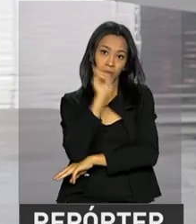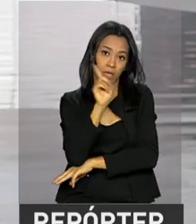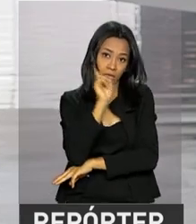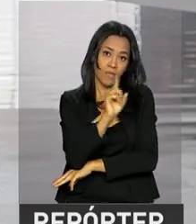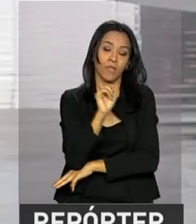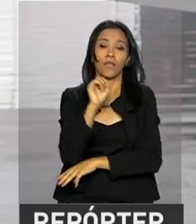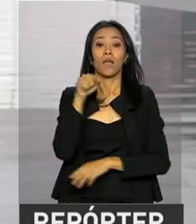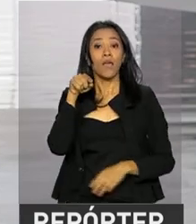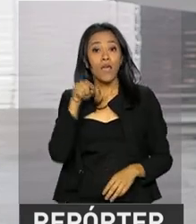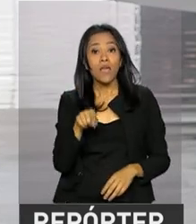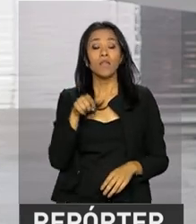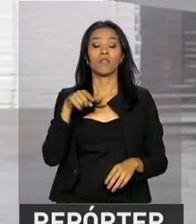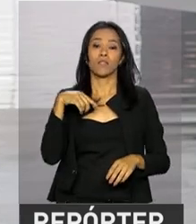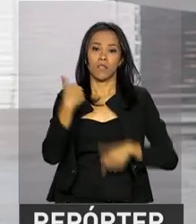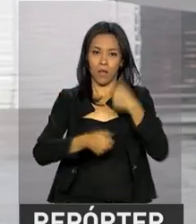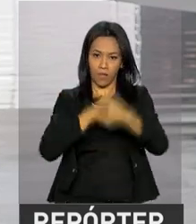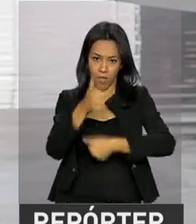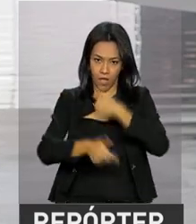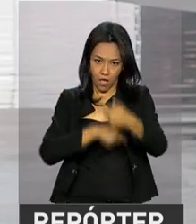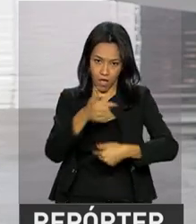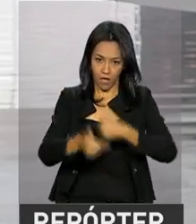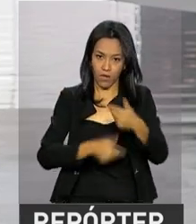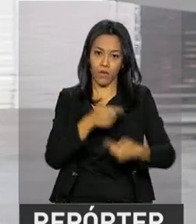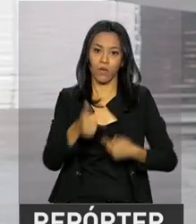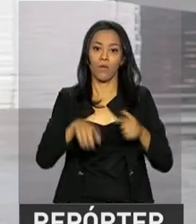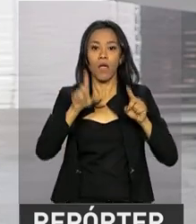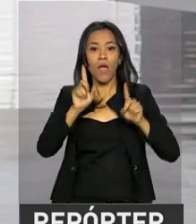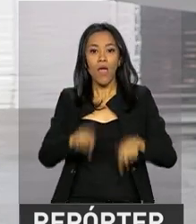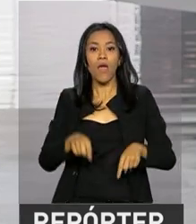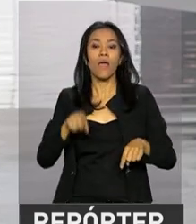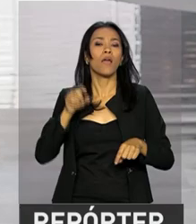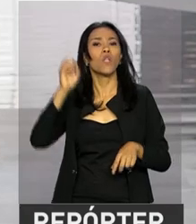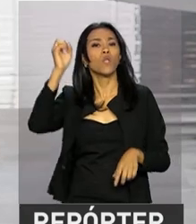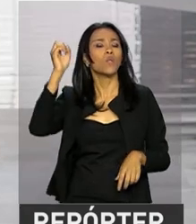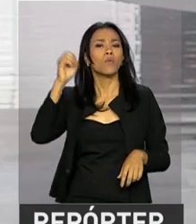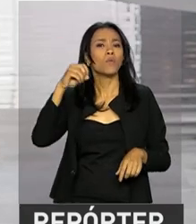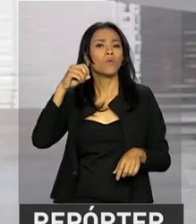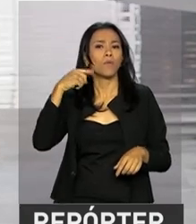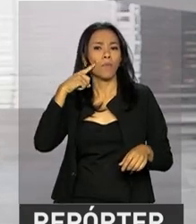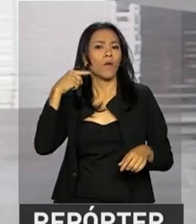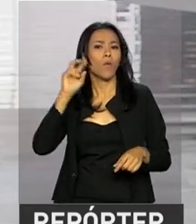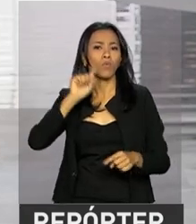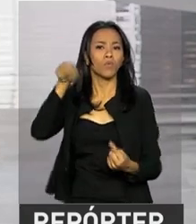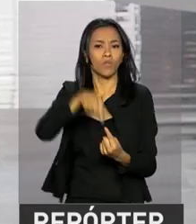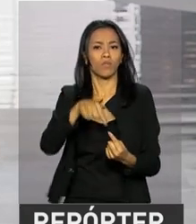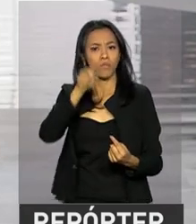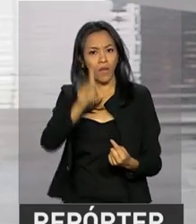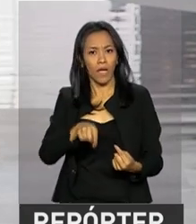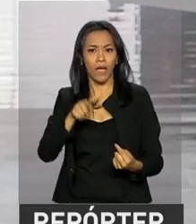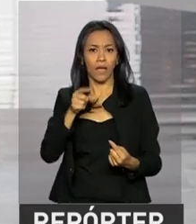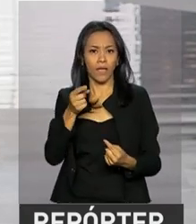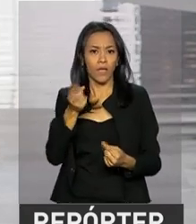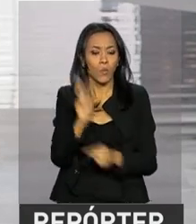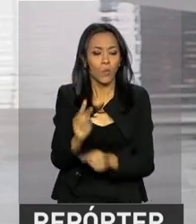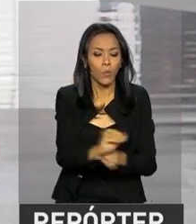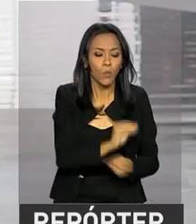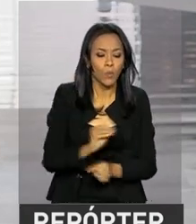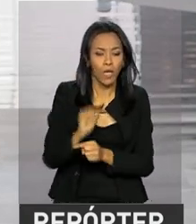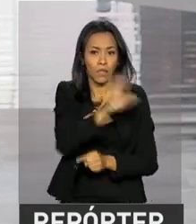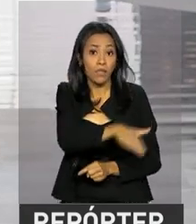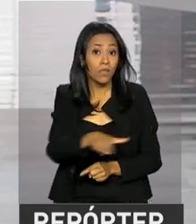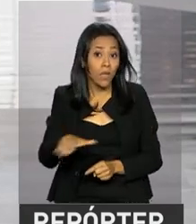a operação em título foi intitulada luz da infância porque pretende resgatar a dignidade dessas